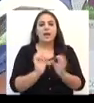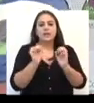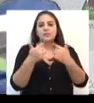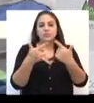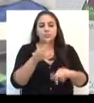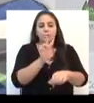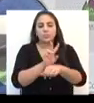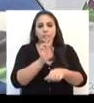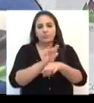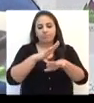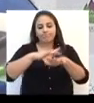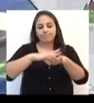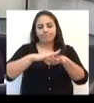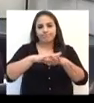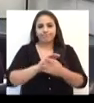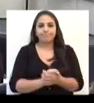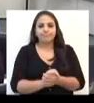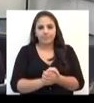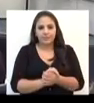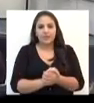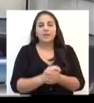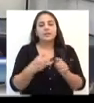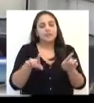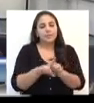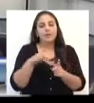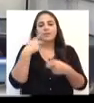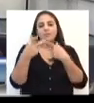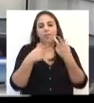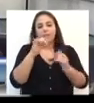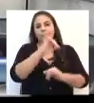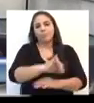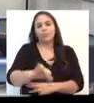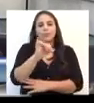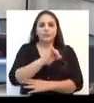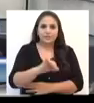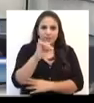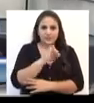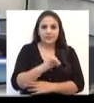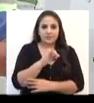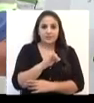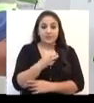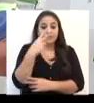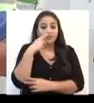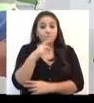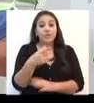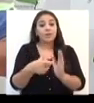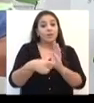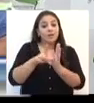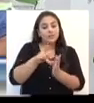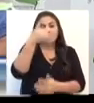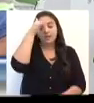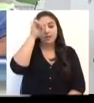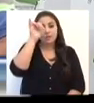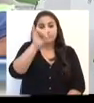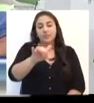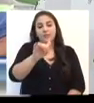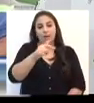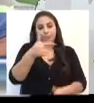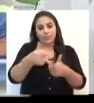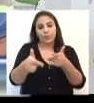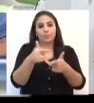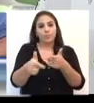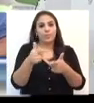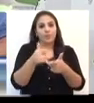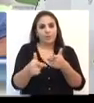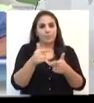a prevenção da doença. Ele destaca a importância do diagnóstico antecipado para evitar complicações